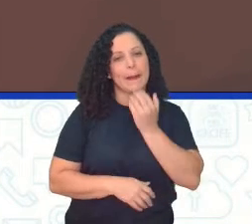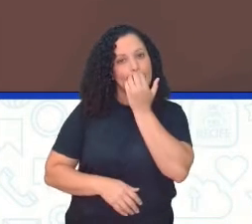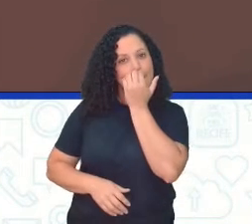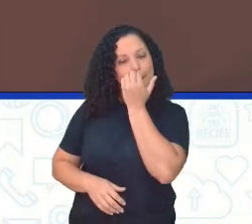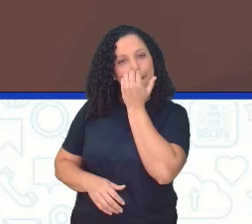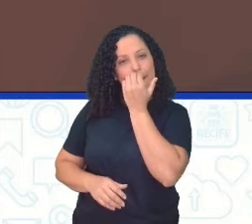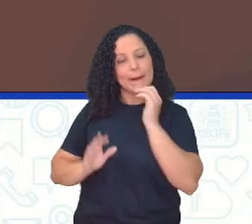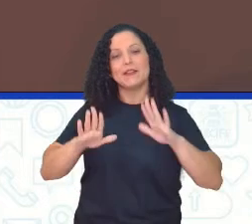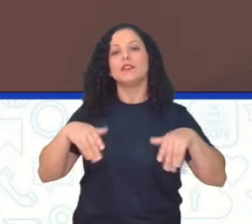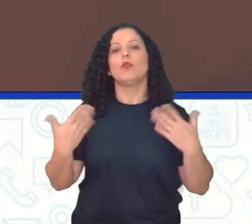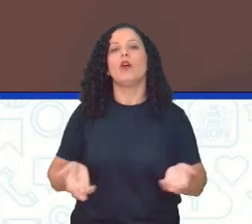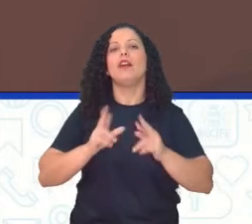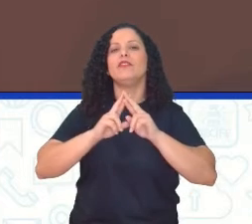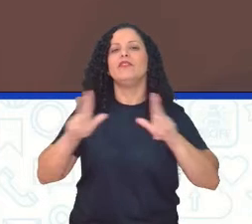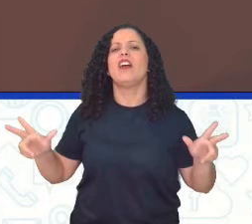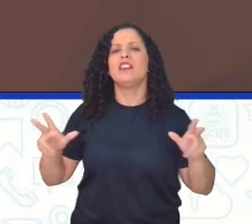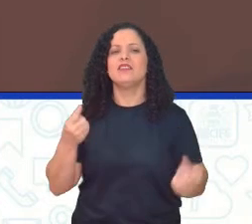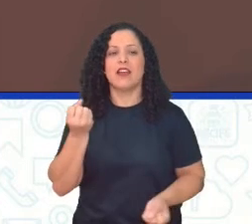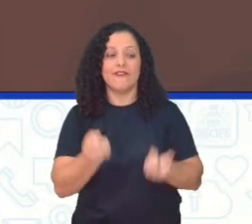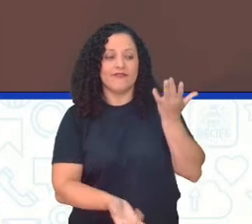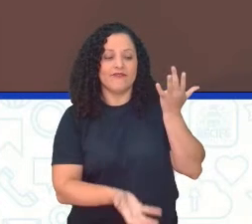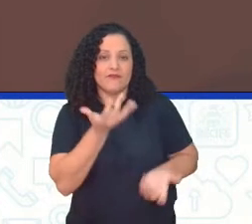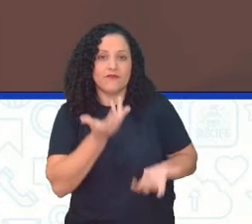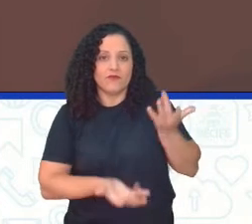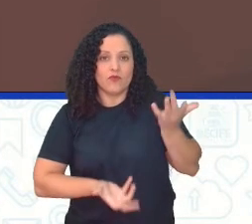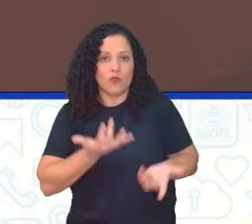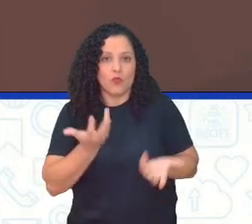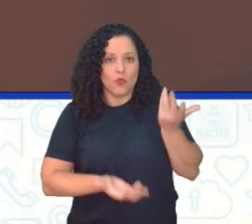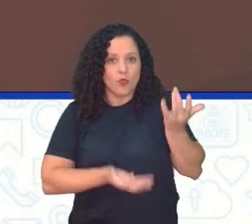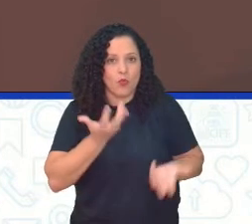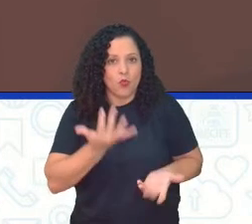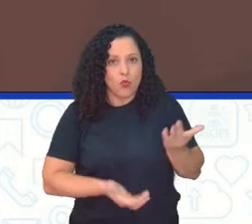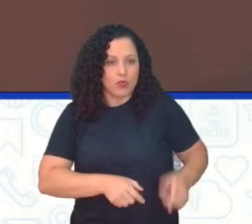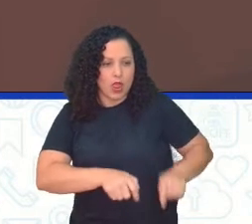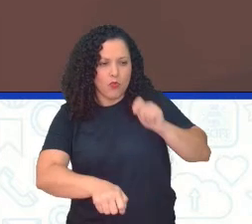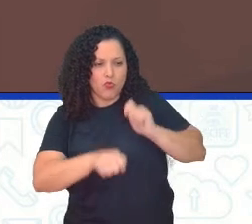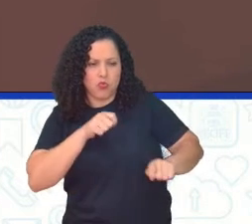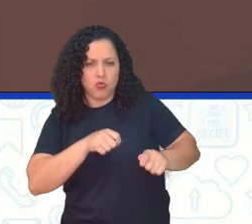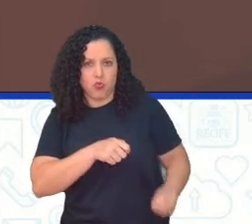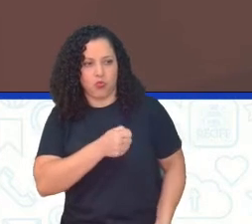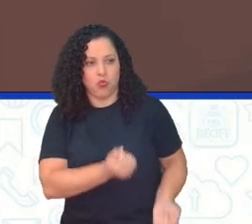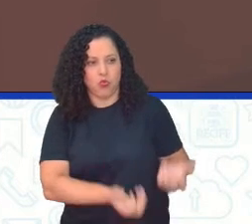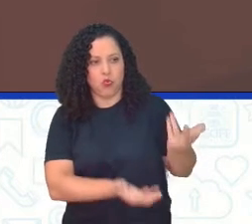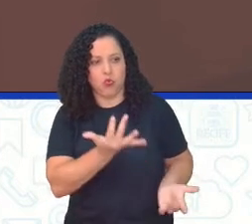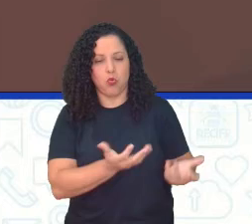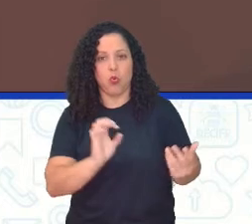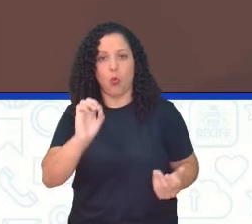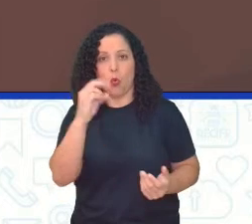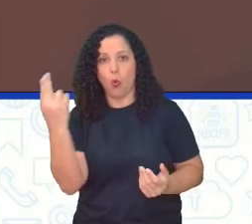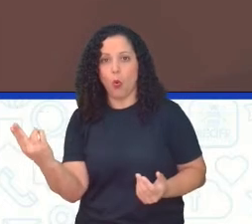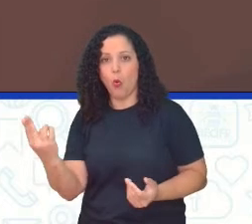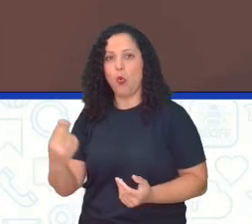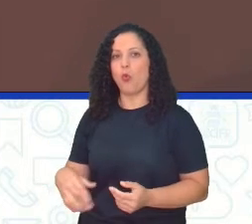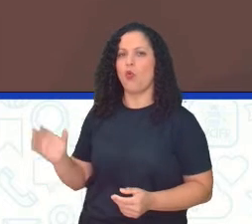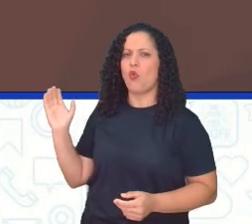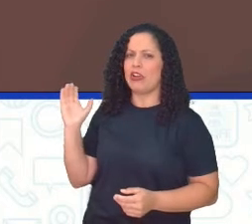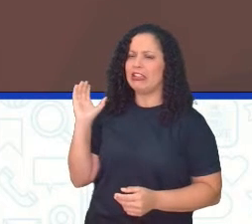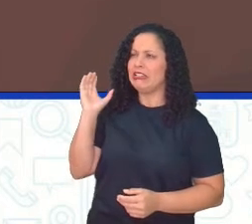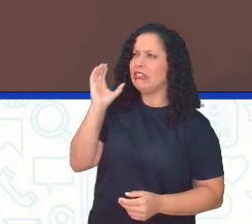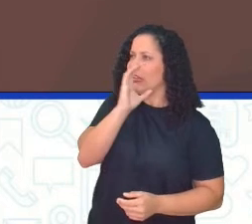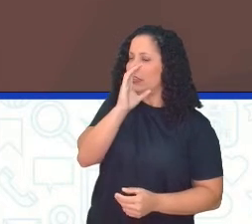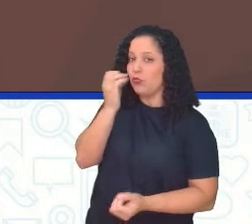diferença entre incêndio e queimada? Será que o sétimo ano já está ligado nisso aí? Qual